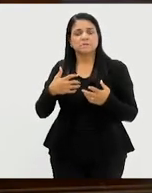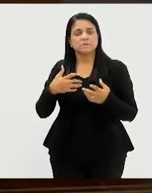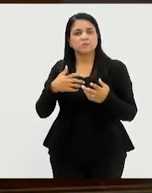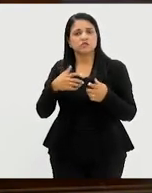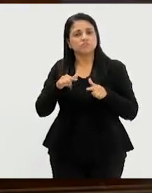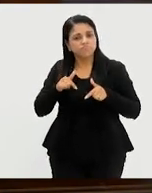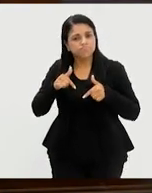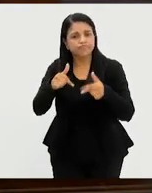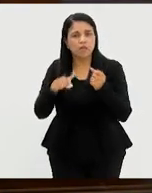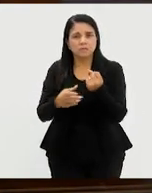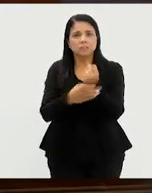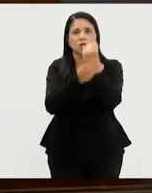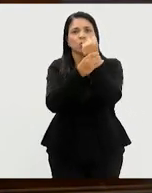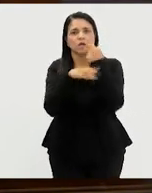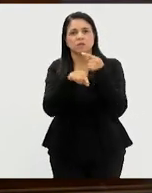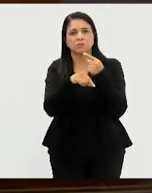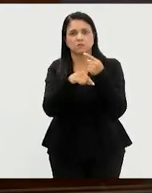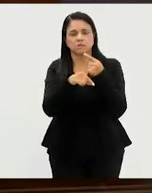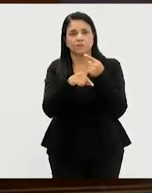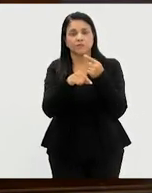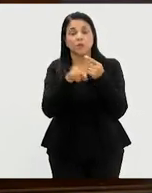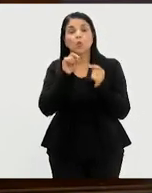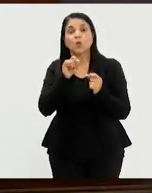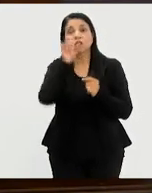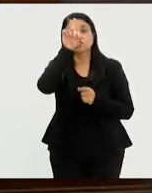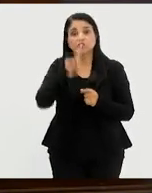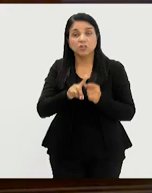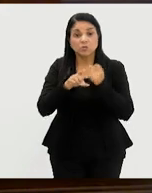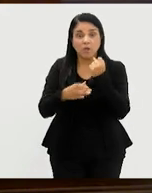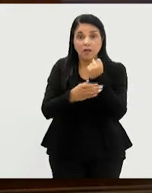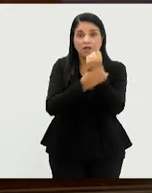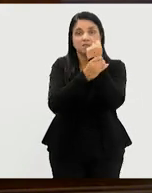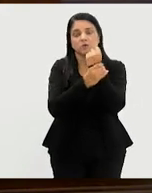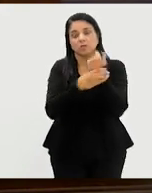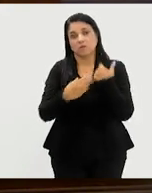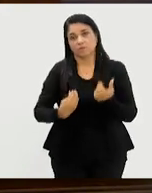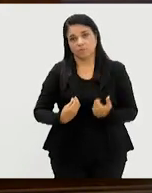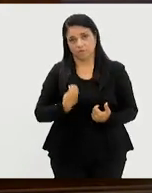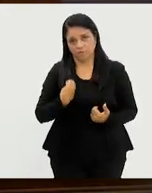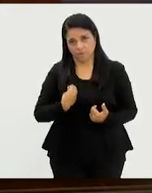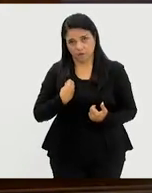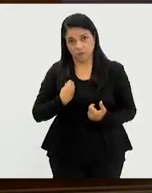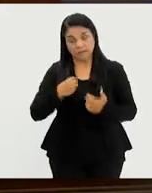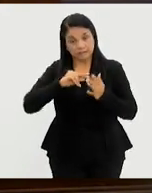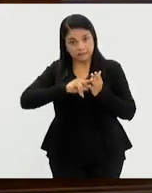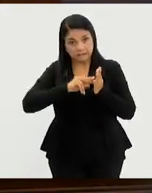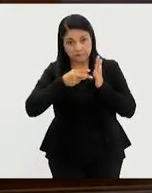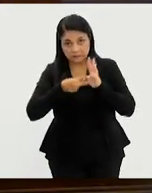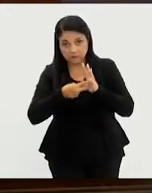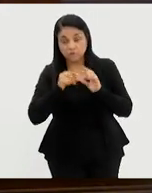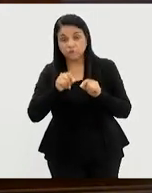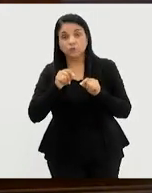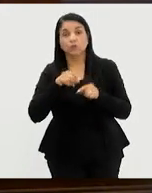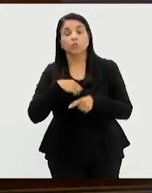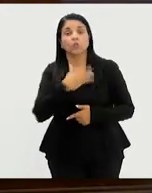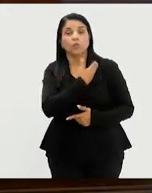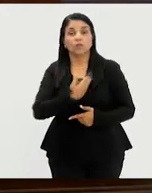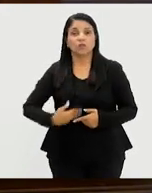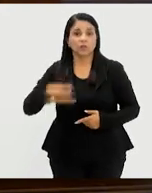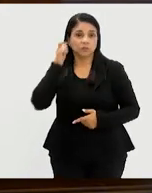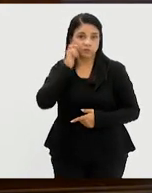direito de ter assegurado a sua vida Então nesse sentido o governo do estado o governador Cláudio